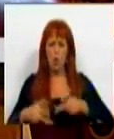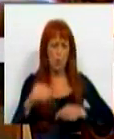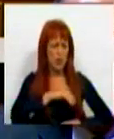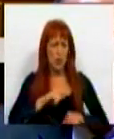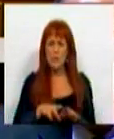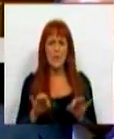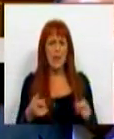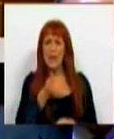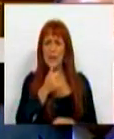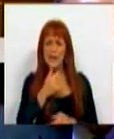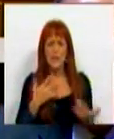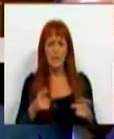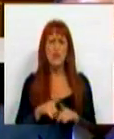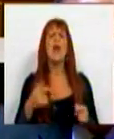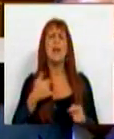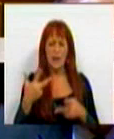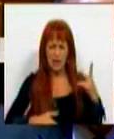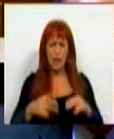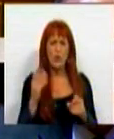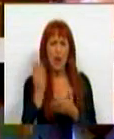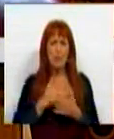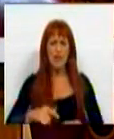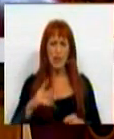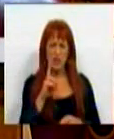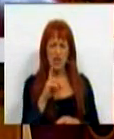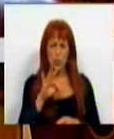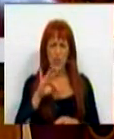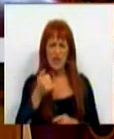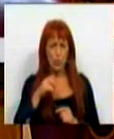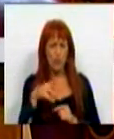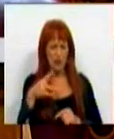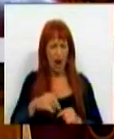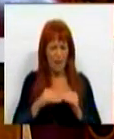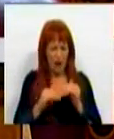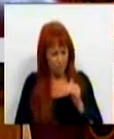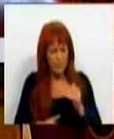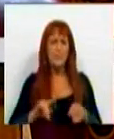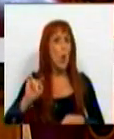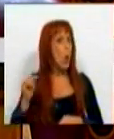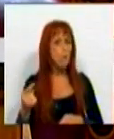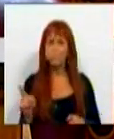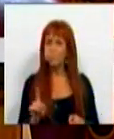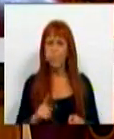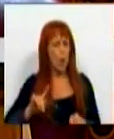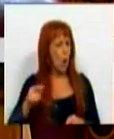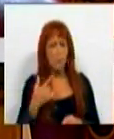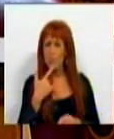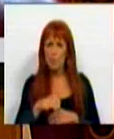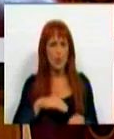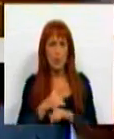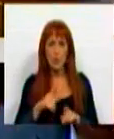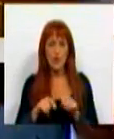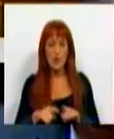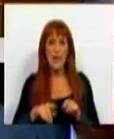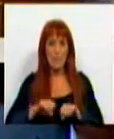salários de forma definitiva, até queria cortá-los a partir de 645 euros e só não o fizeram e só não o puderam fazer porque